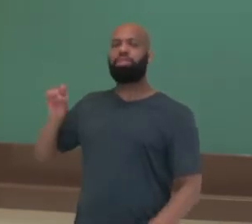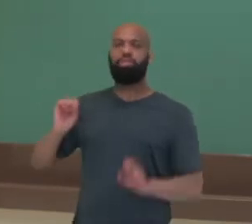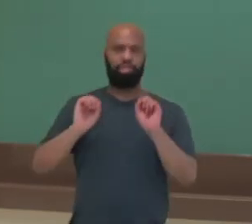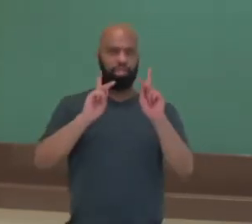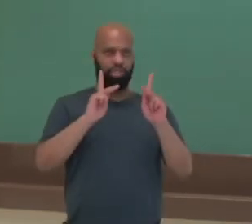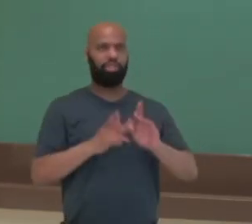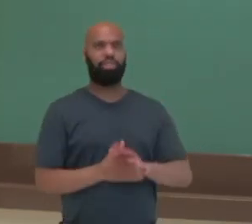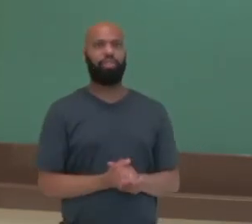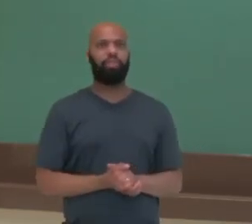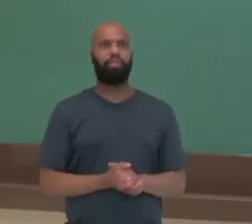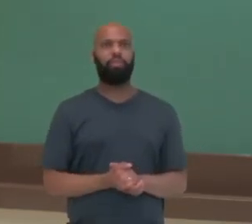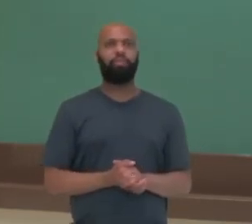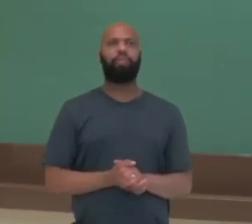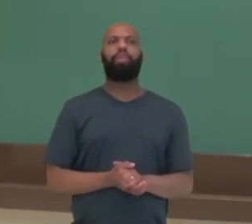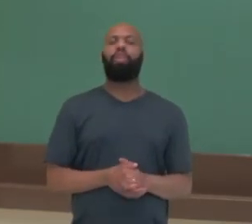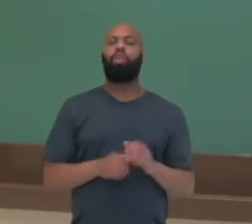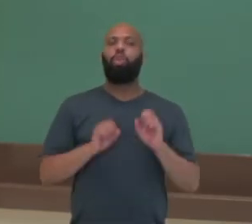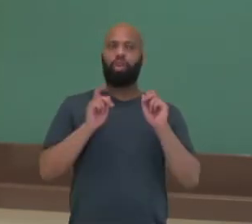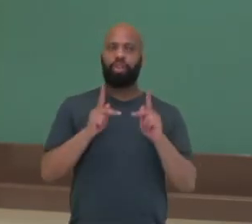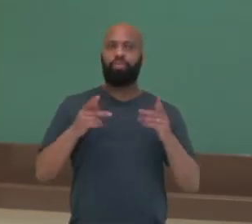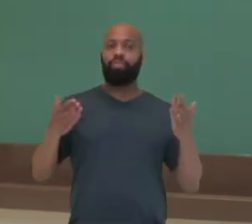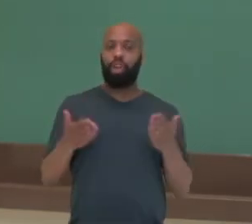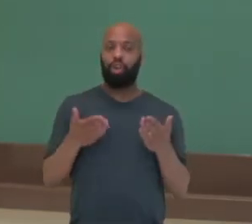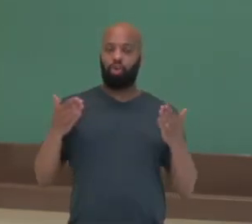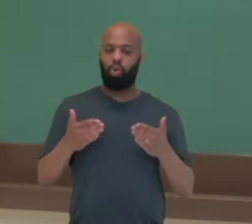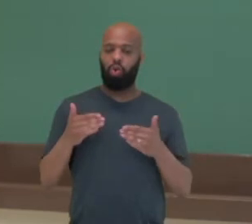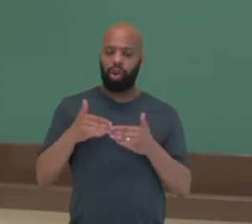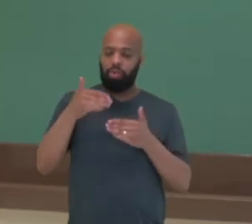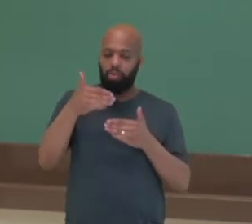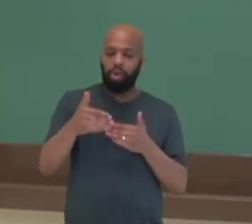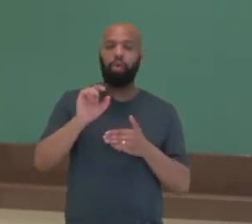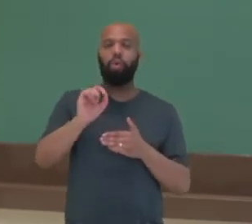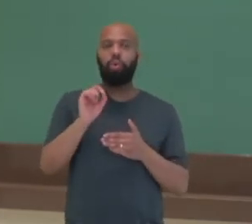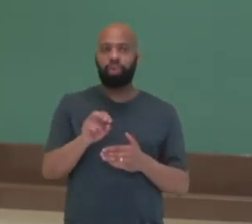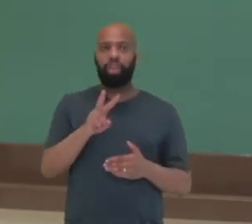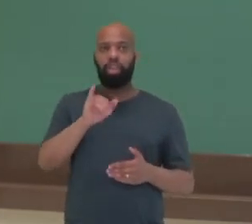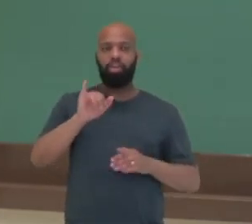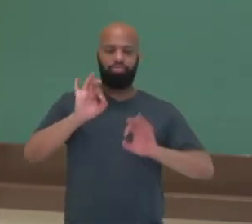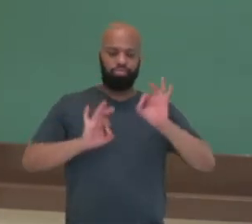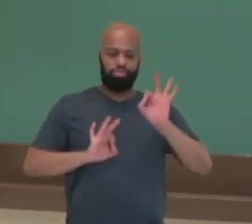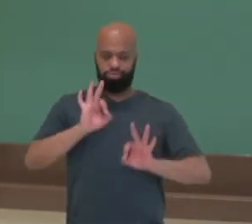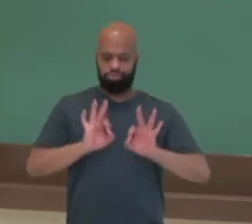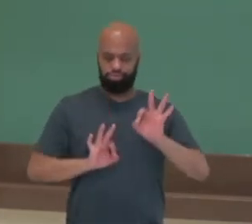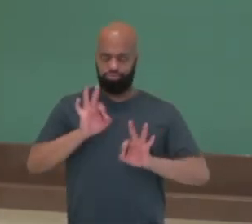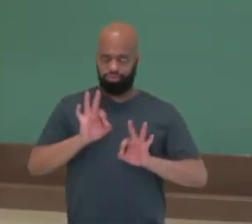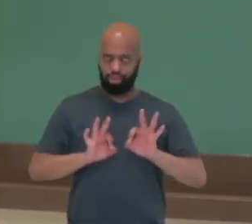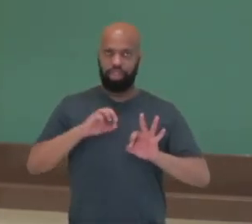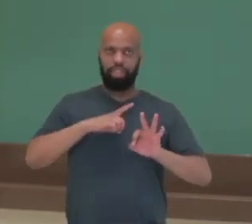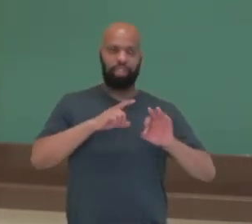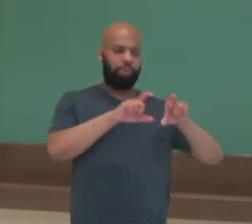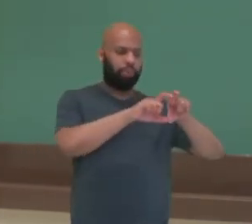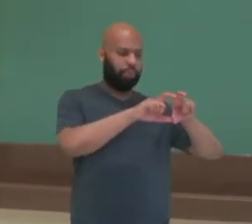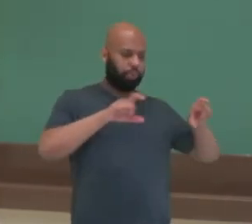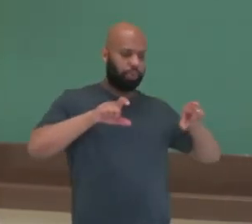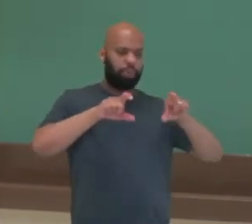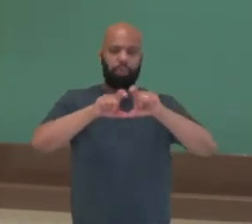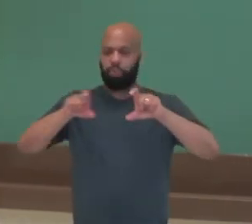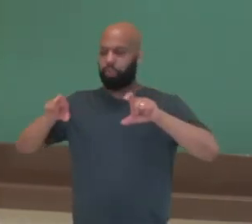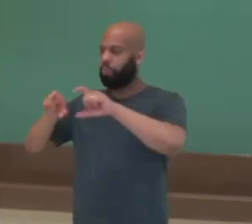ok? Bom, o próximo passo, então, é separarmos as equações, ok?